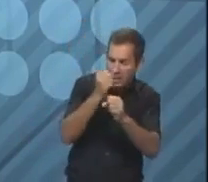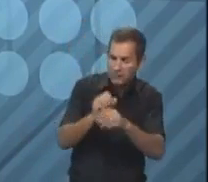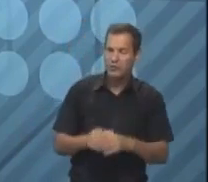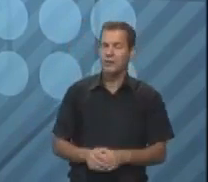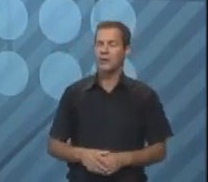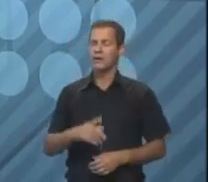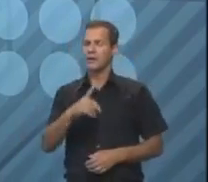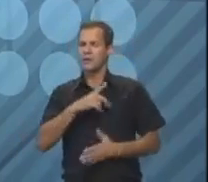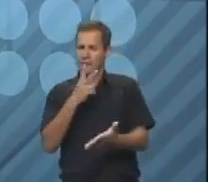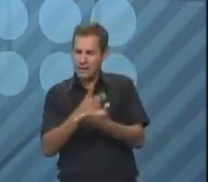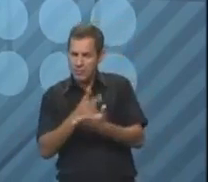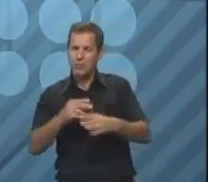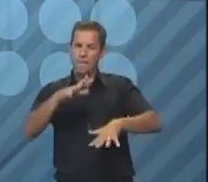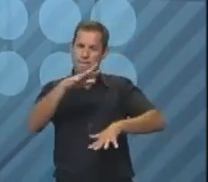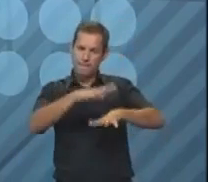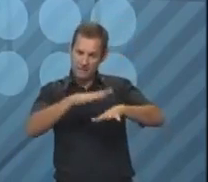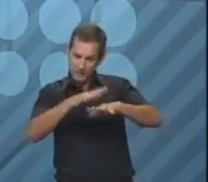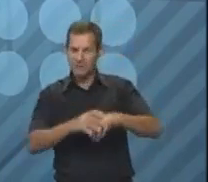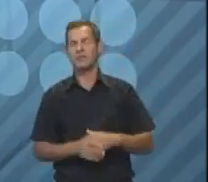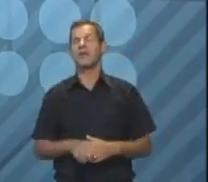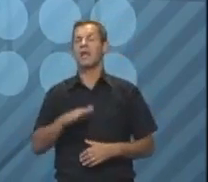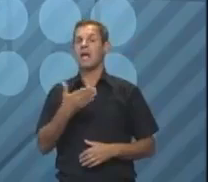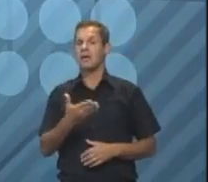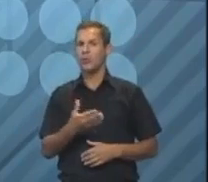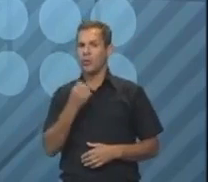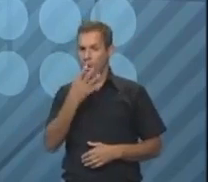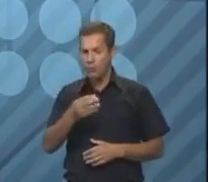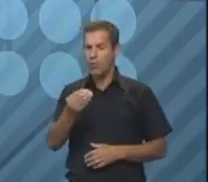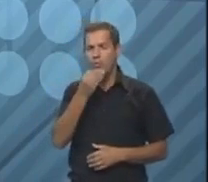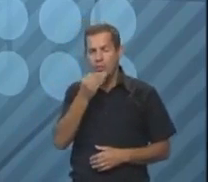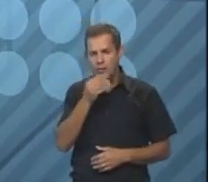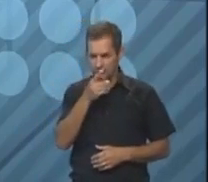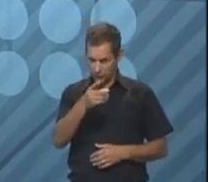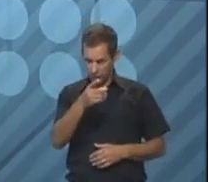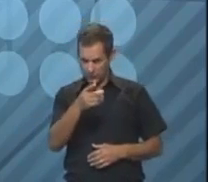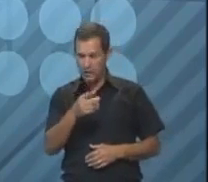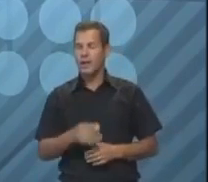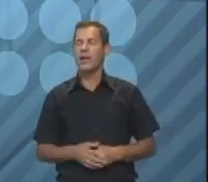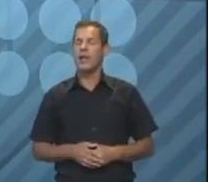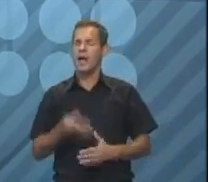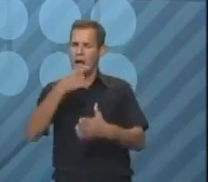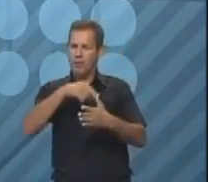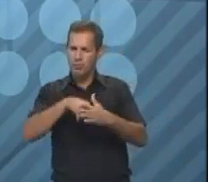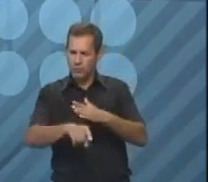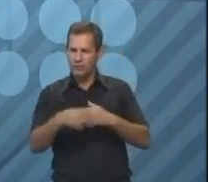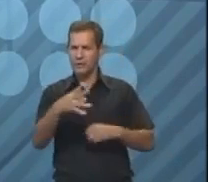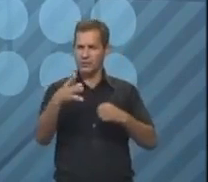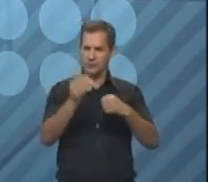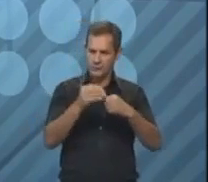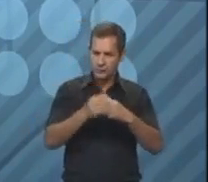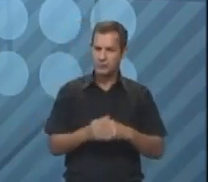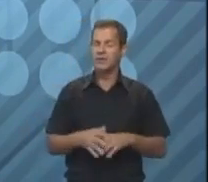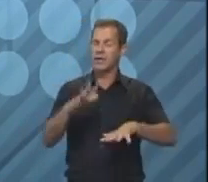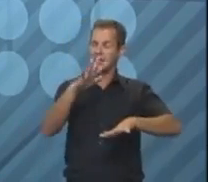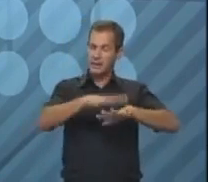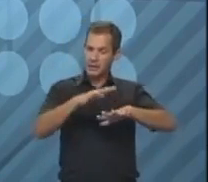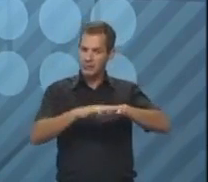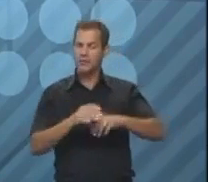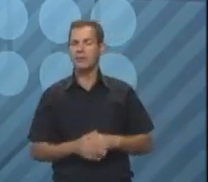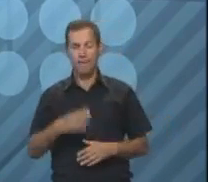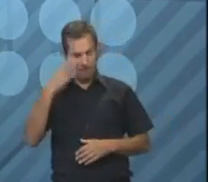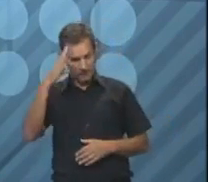que requerem muita matemática. Então, é uma boa oportunidade para você aprimorar os seus conhecimentos em